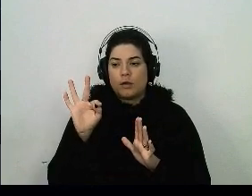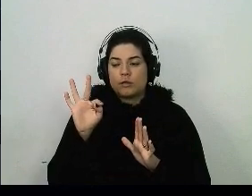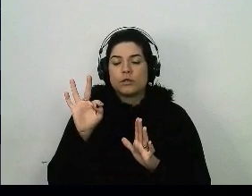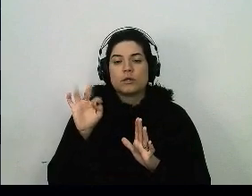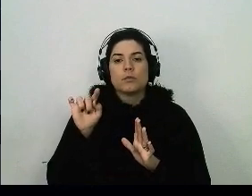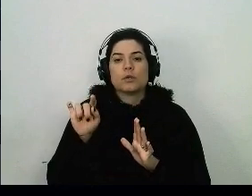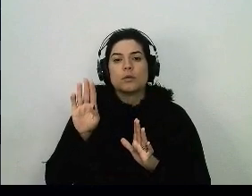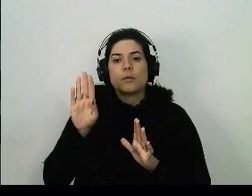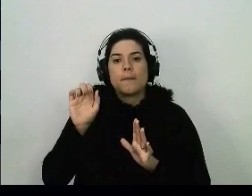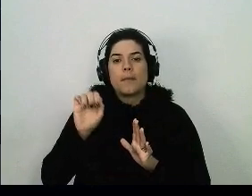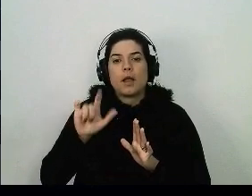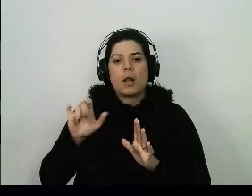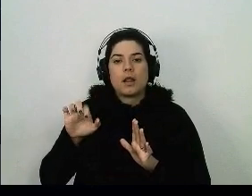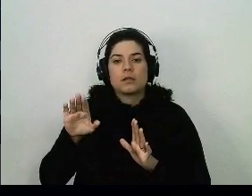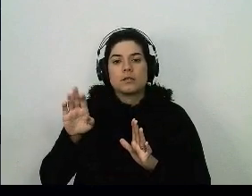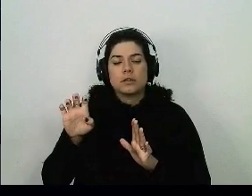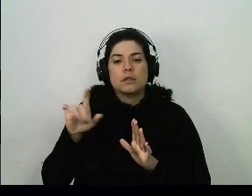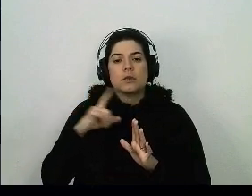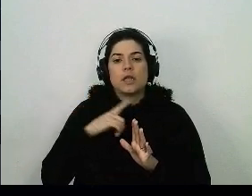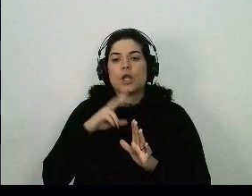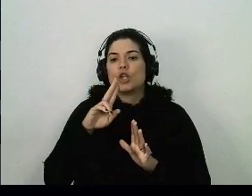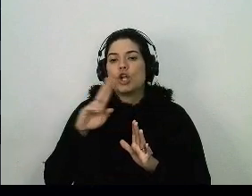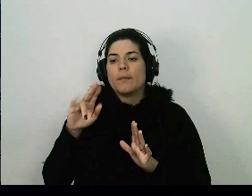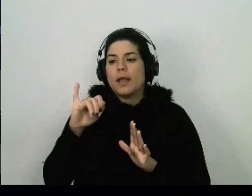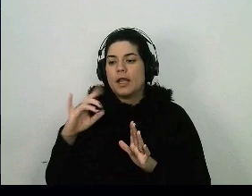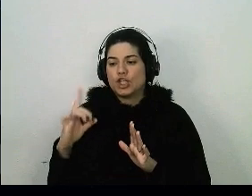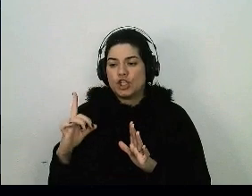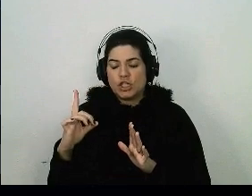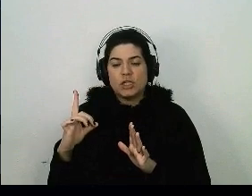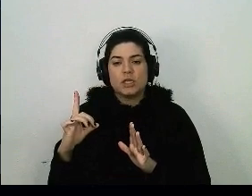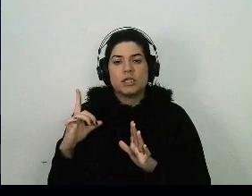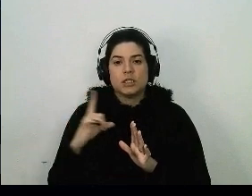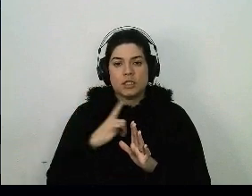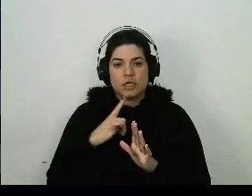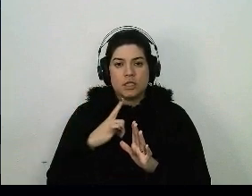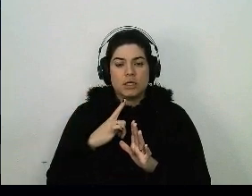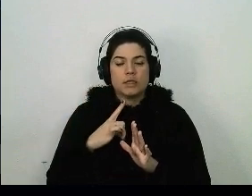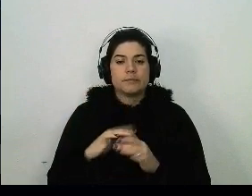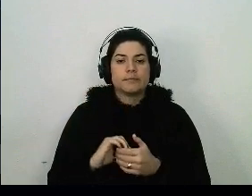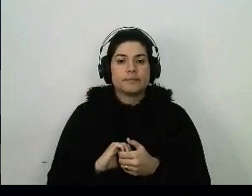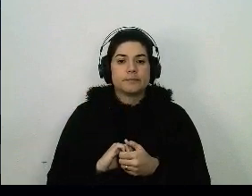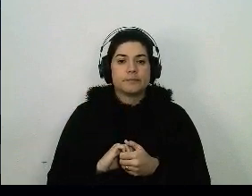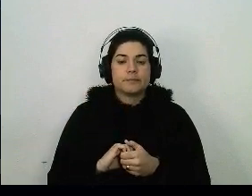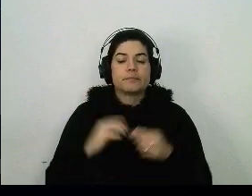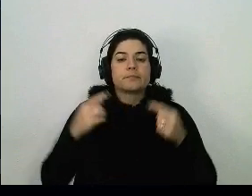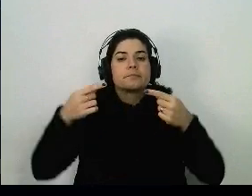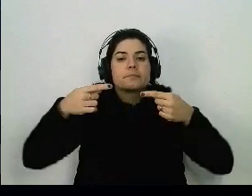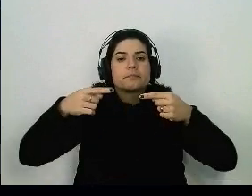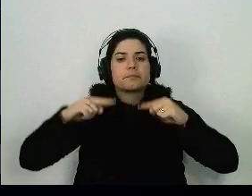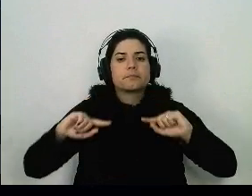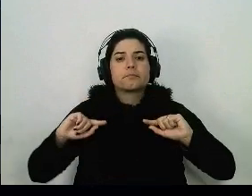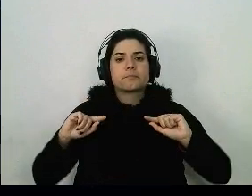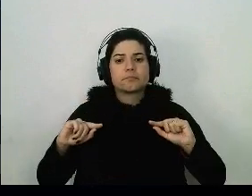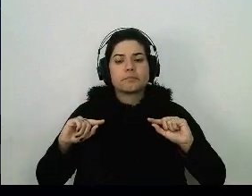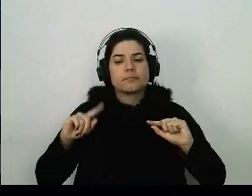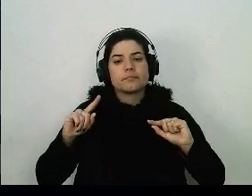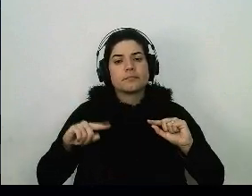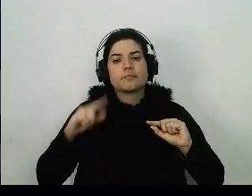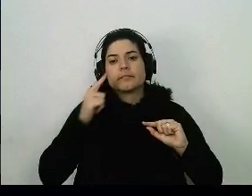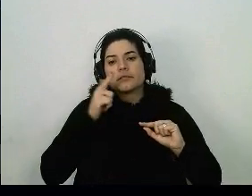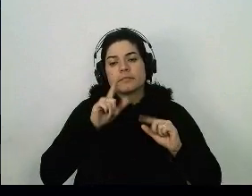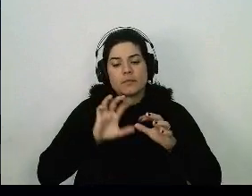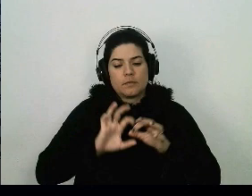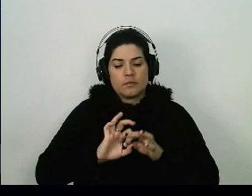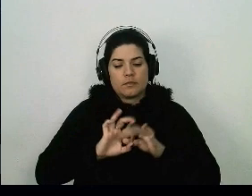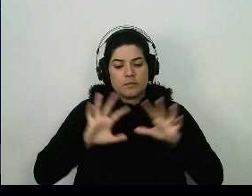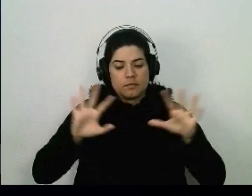ID para ele, primeiro nome, segundo nome, o balanço. E essa parte aqui de baixo é que vai ativar o nosso banco